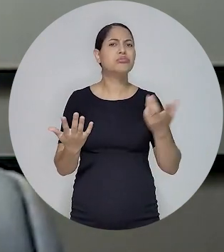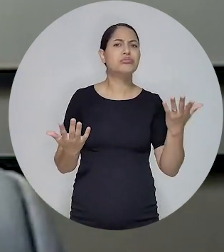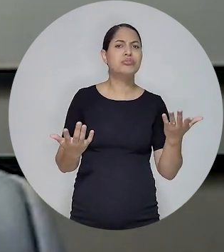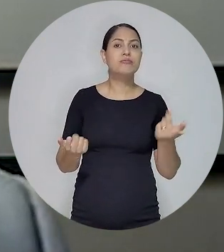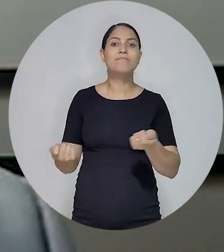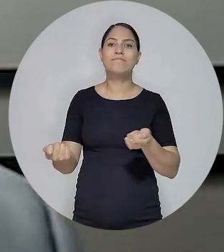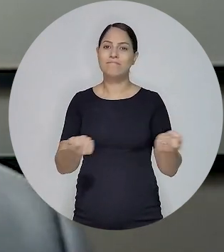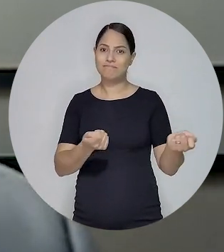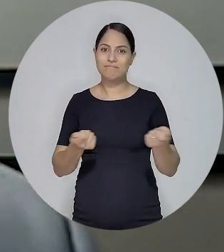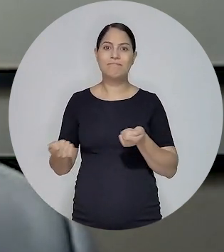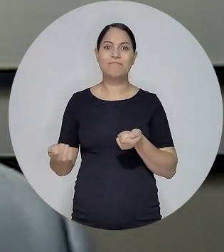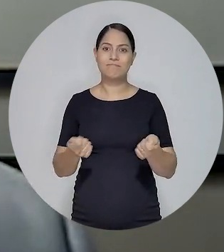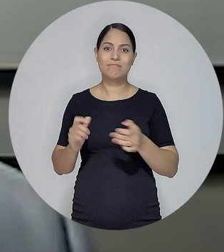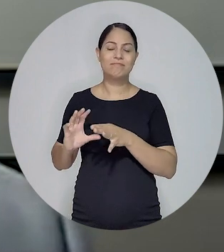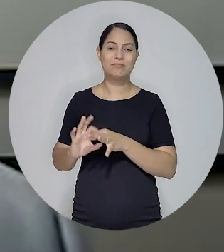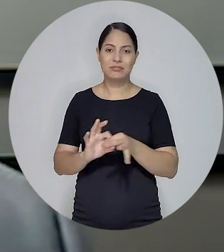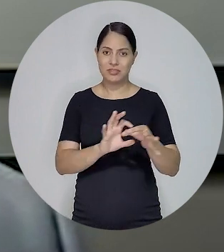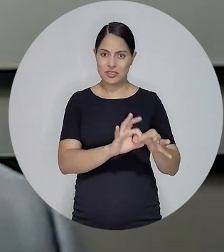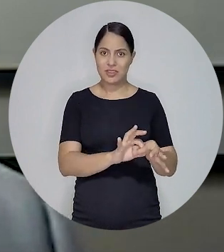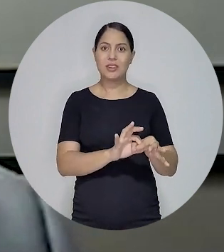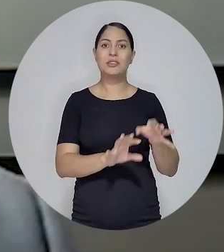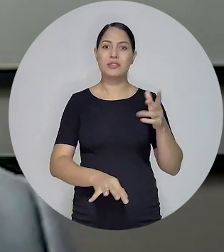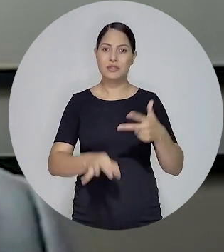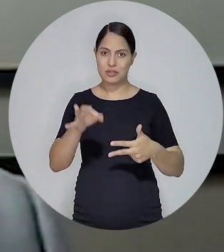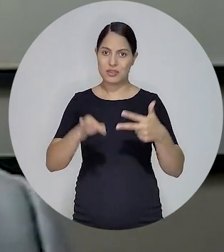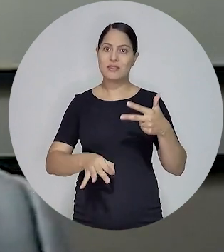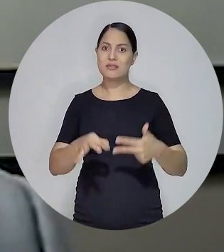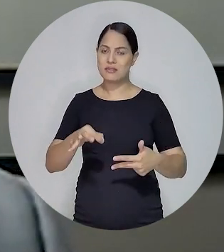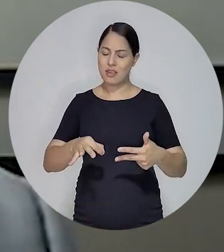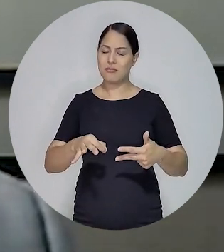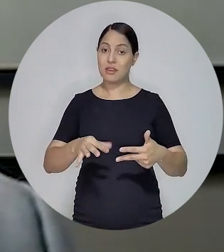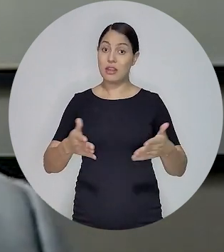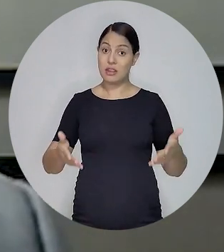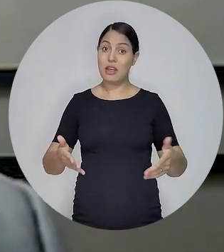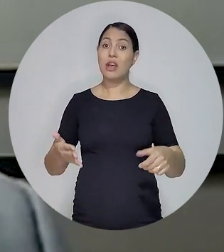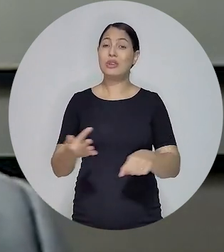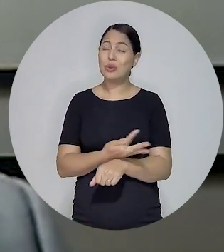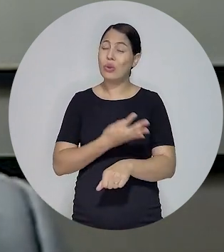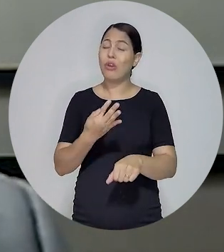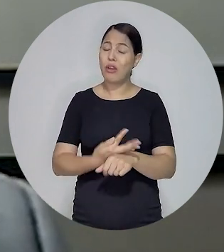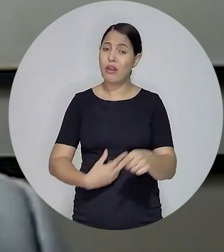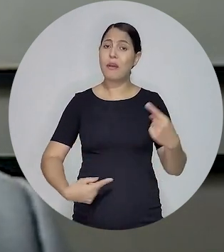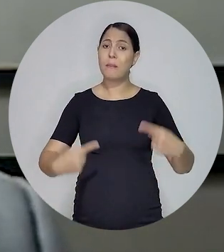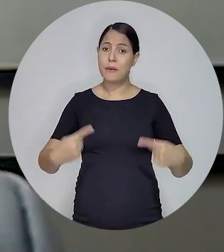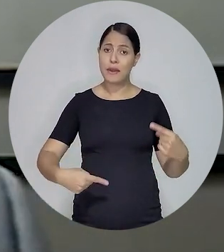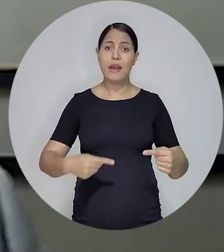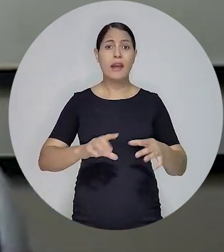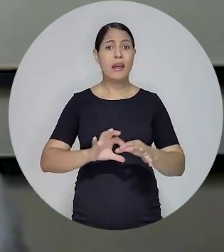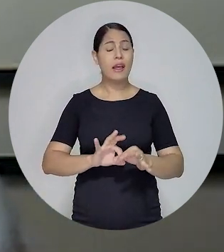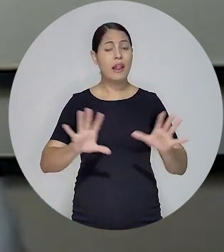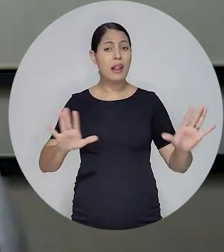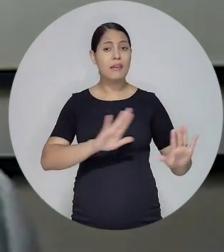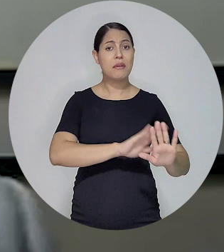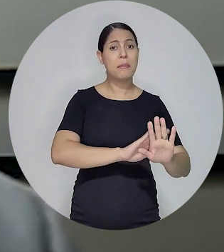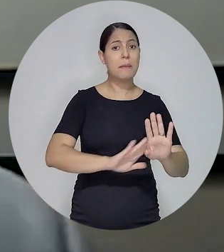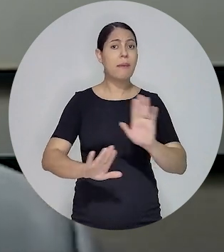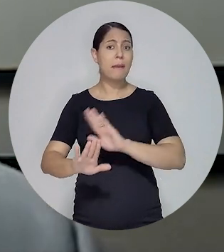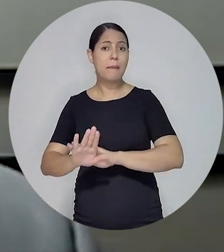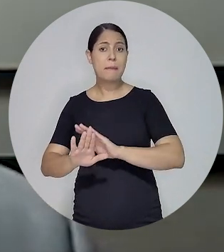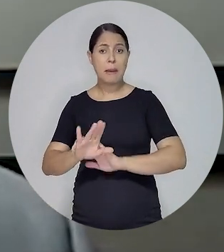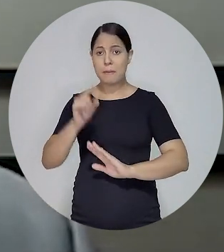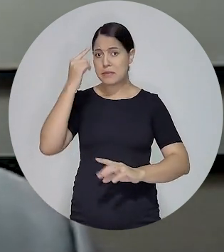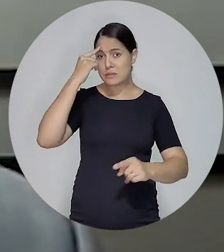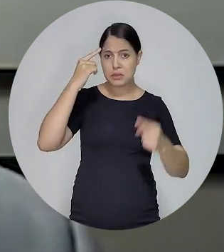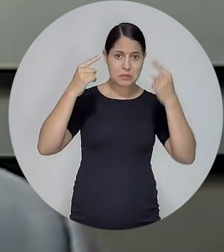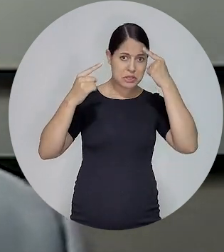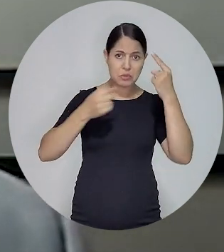no Brasil, né, o controle das eleições pelo Poder Judiciário, né? E a tolerância política e a legitimação do